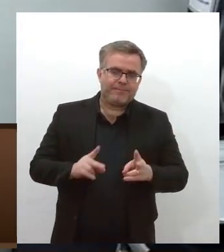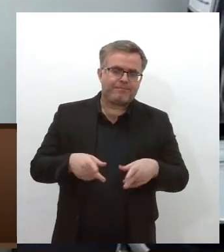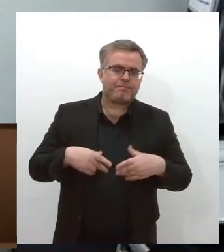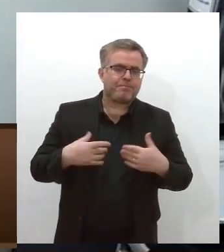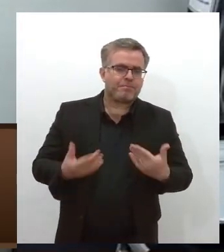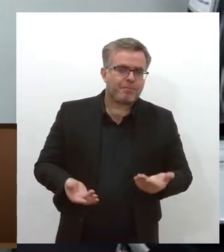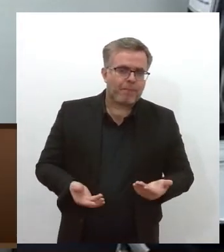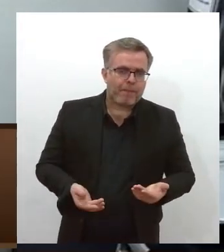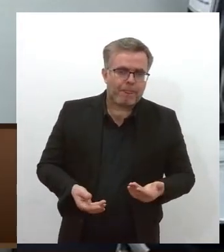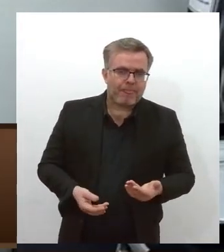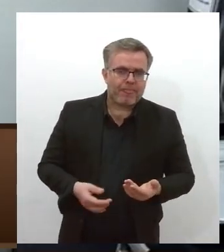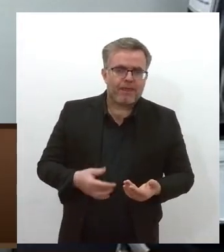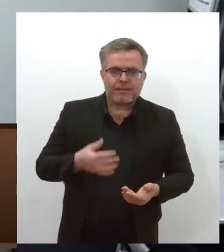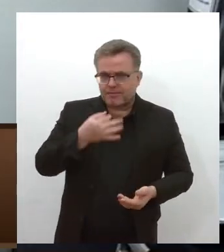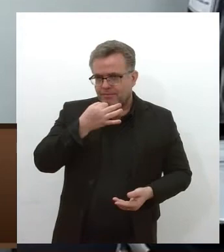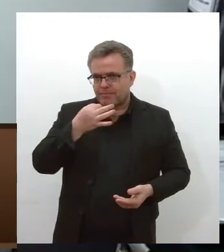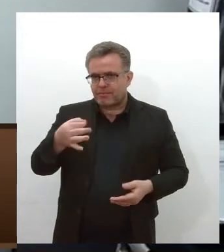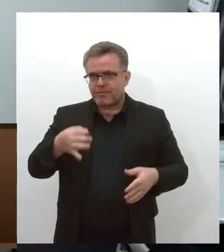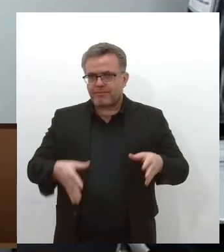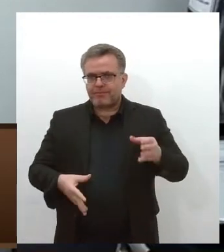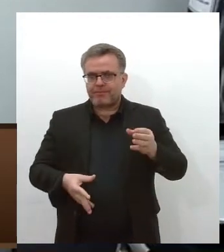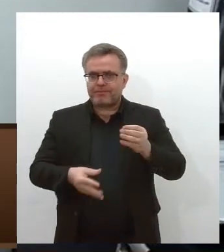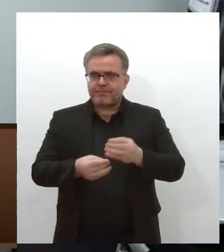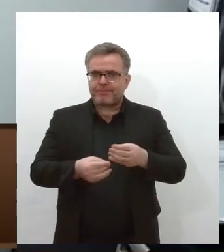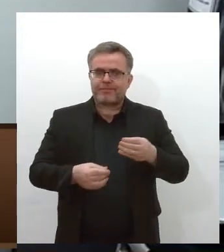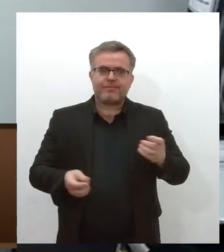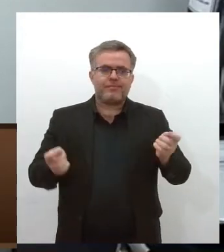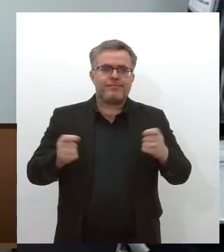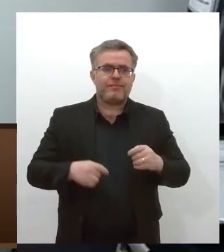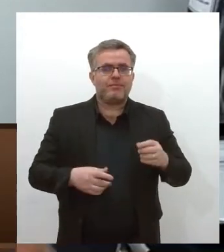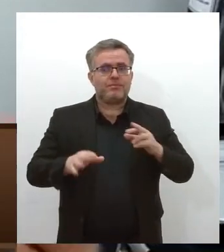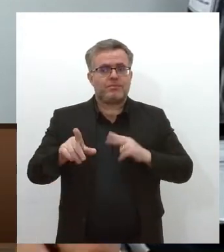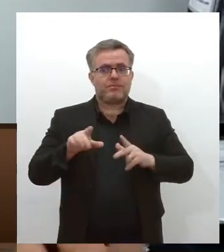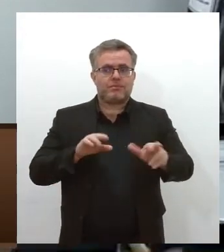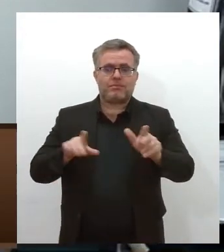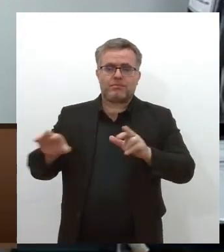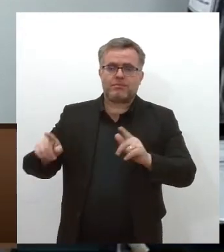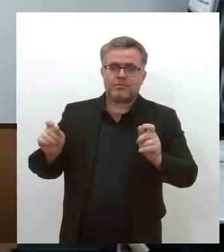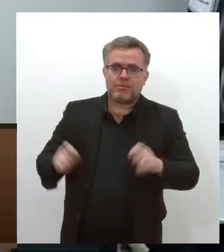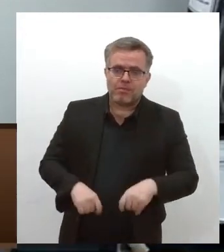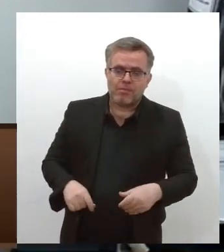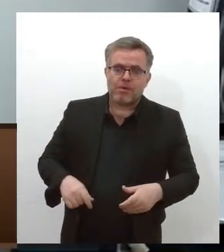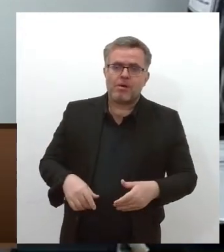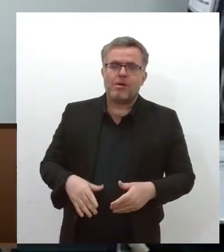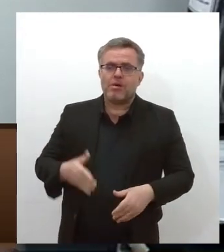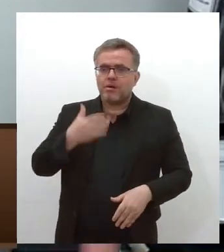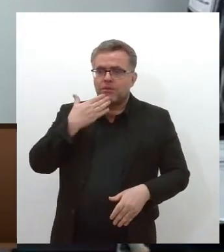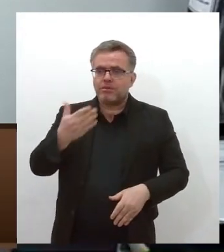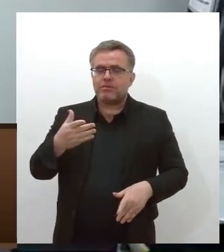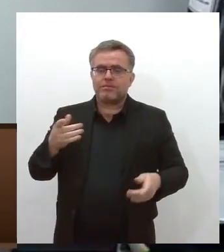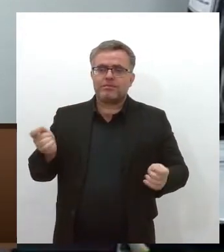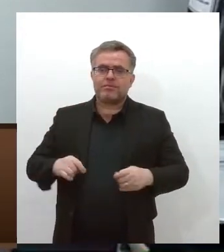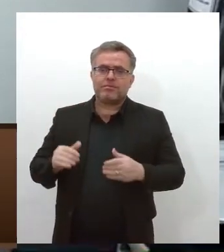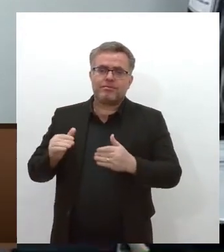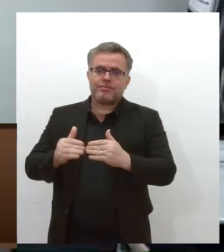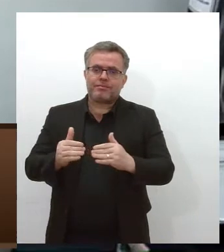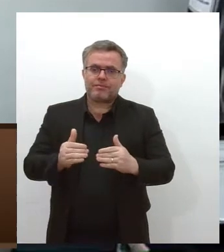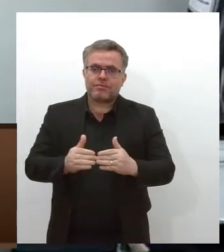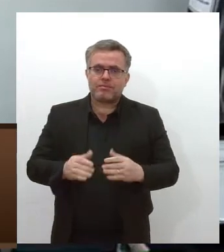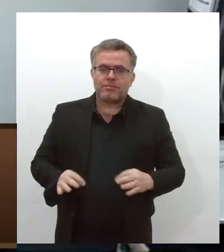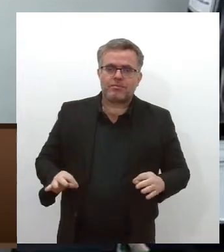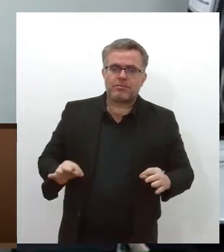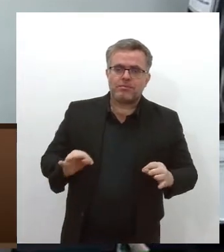que pode ser divergente da de vocês, buscamos um consenso do que seria o bem coletivo, o bem do interesse